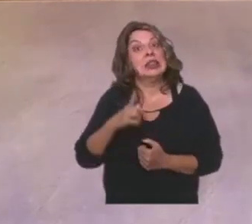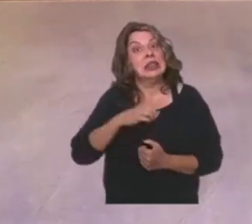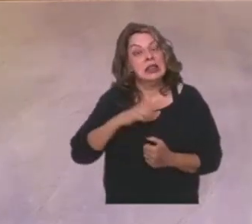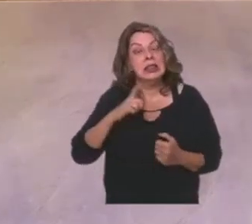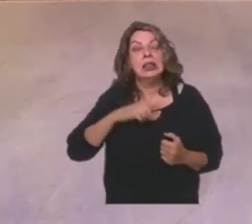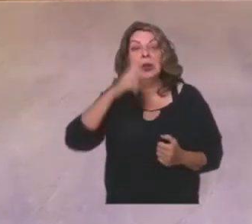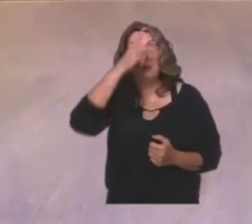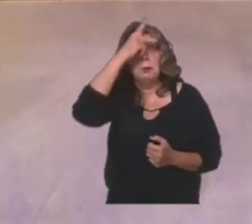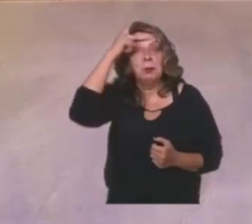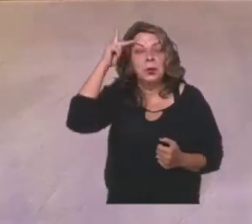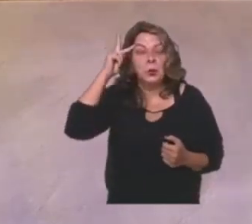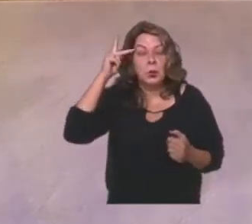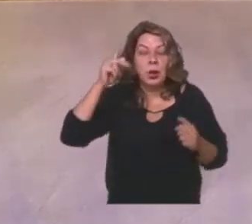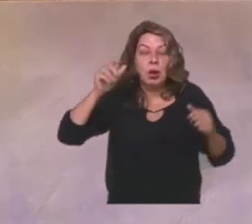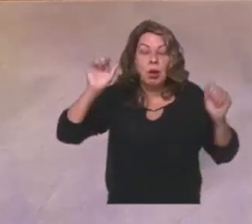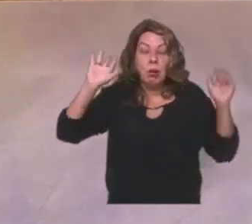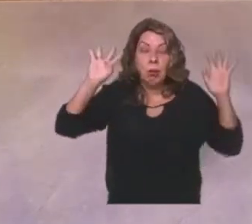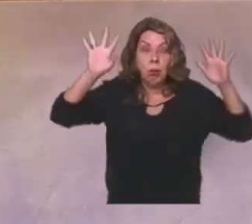uma audiência